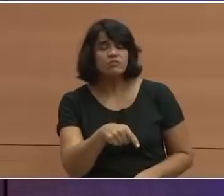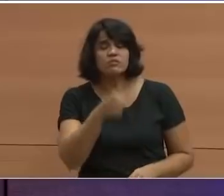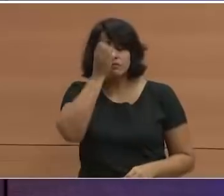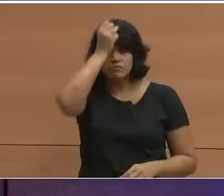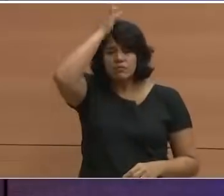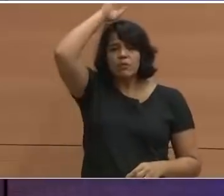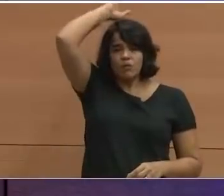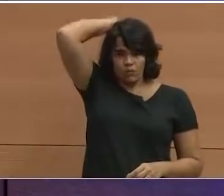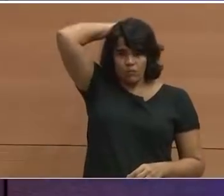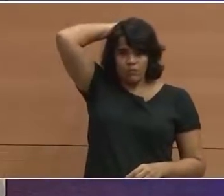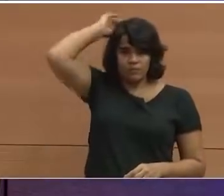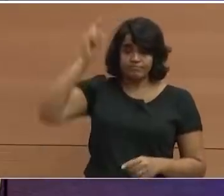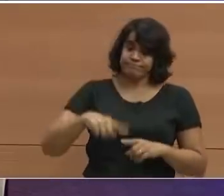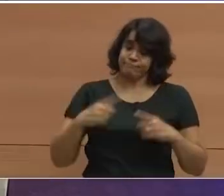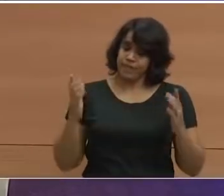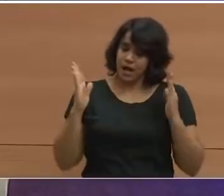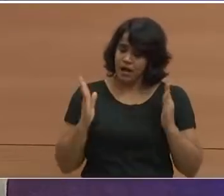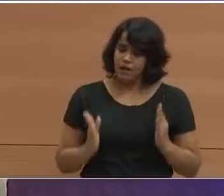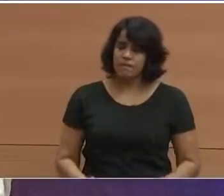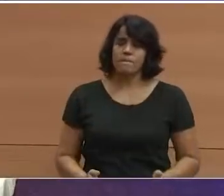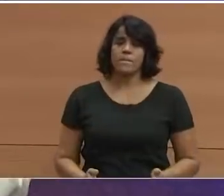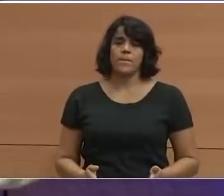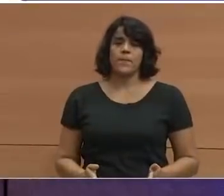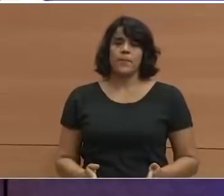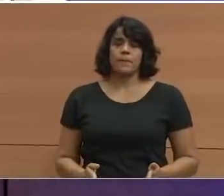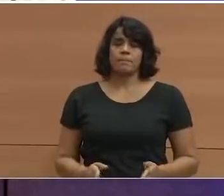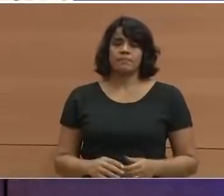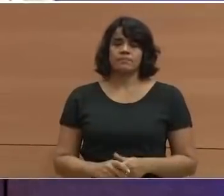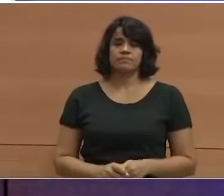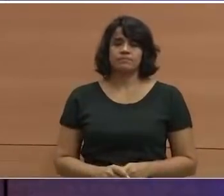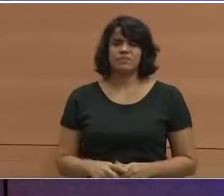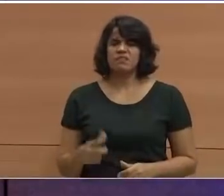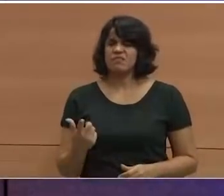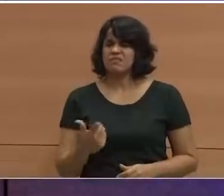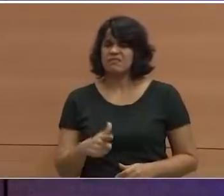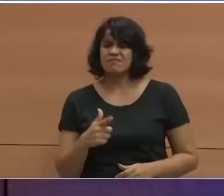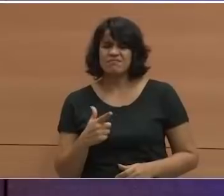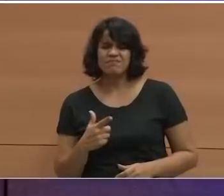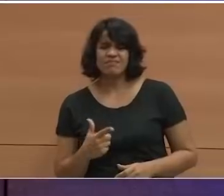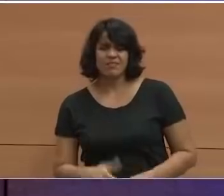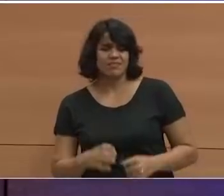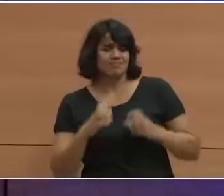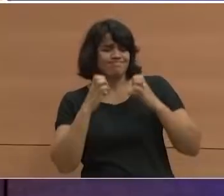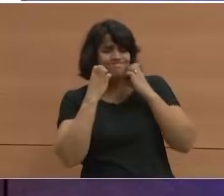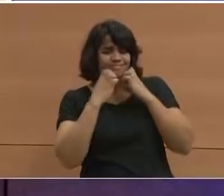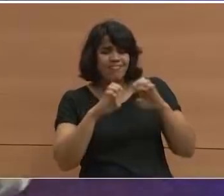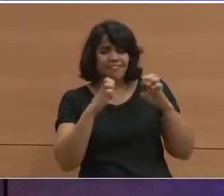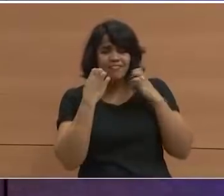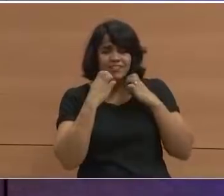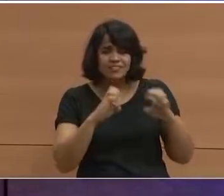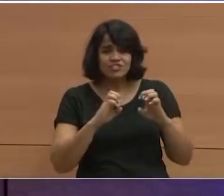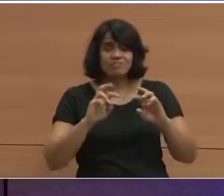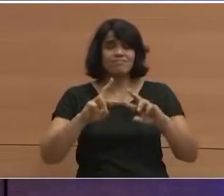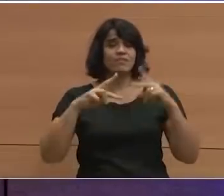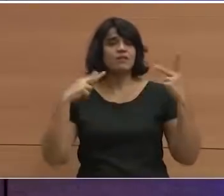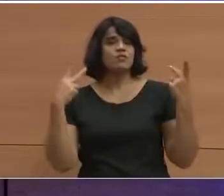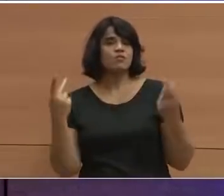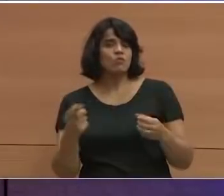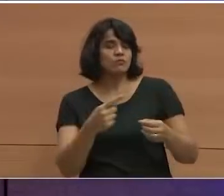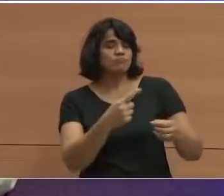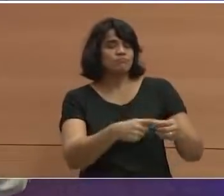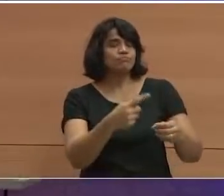Roma. Mas agora, não tendo já campo de atividades nestas regiões,